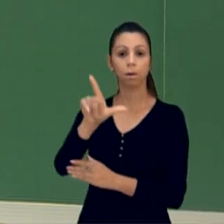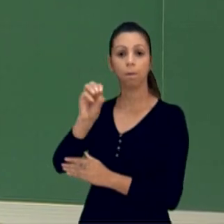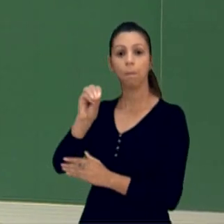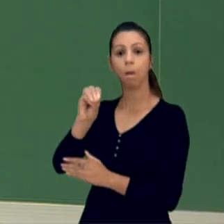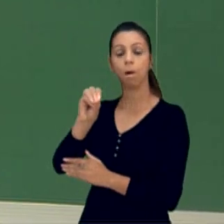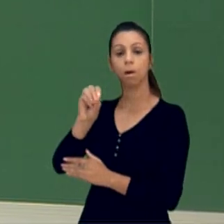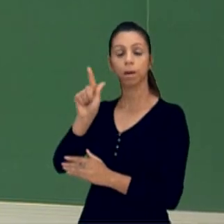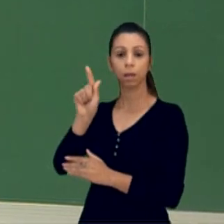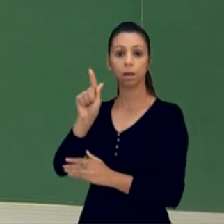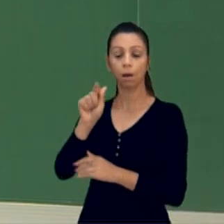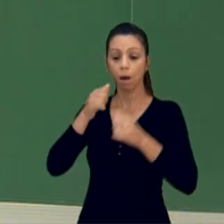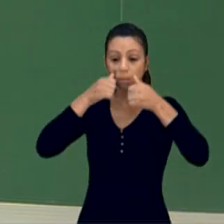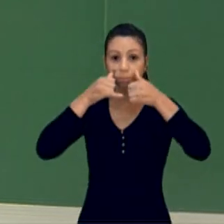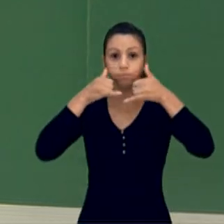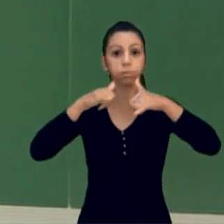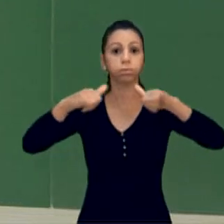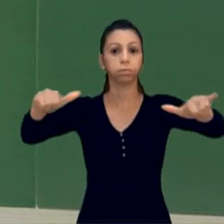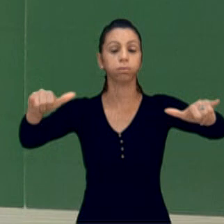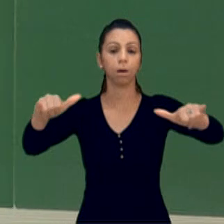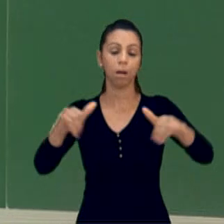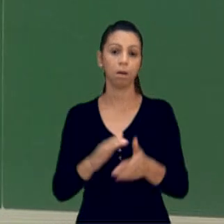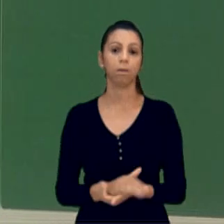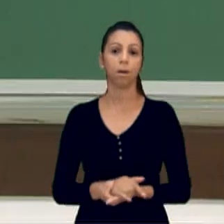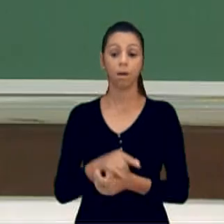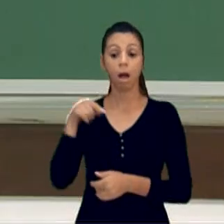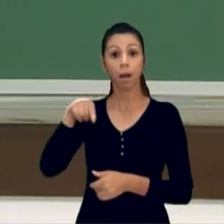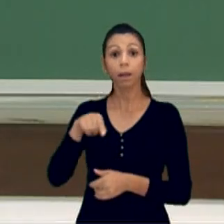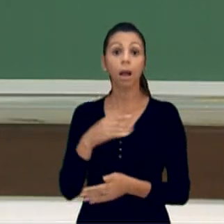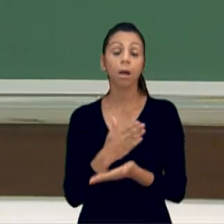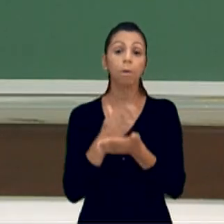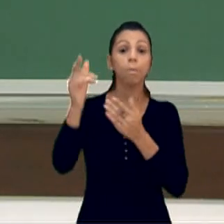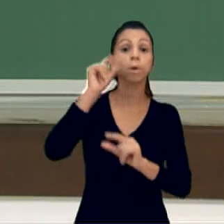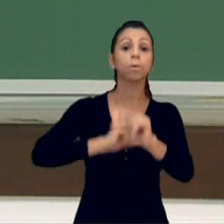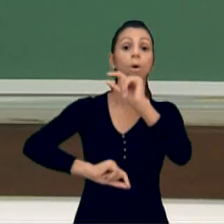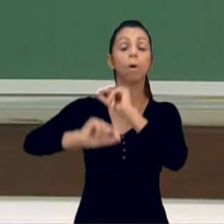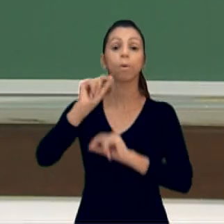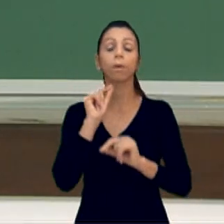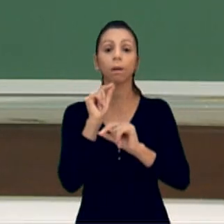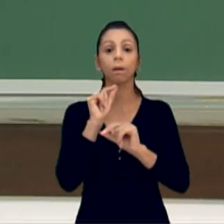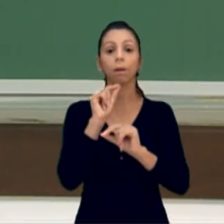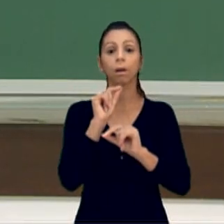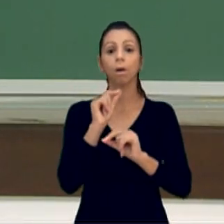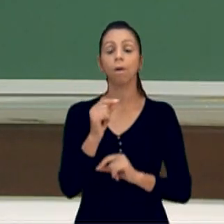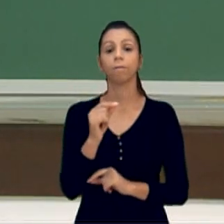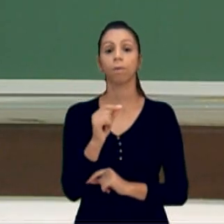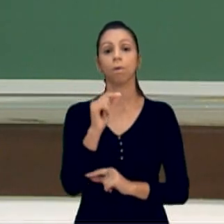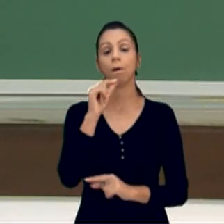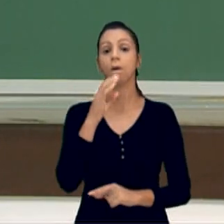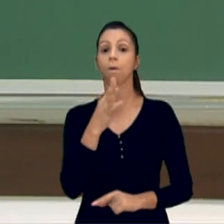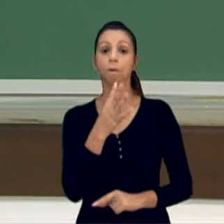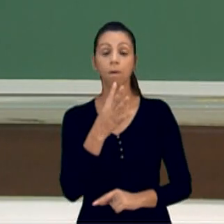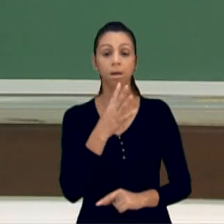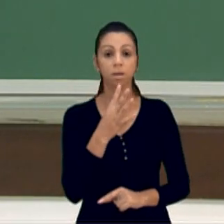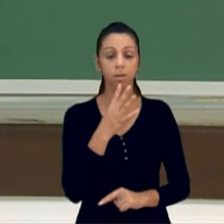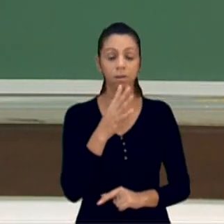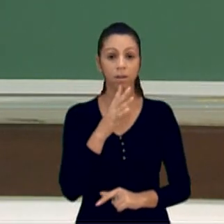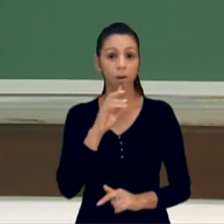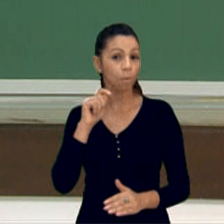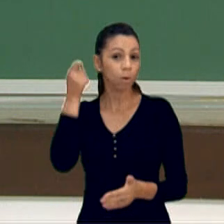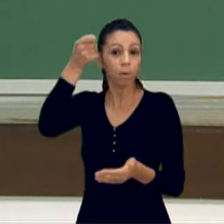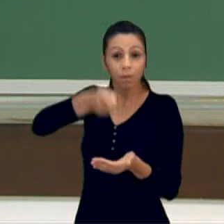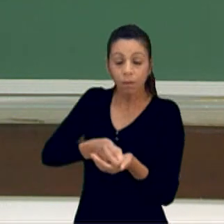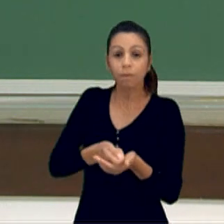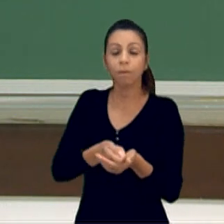blog. E foi aí que ela começou a ficar conhecida e começou a defender o direito das meninas irem para a escola, o que